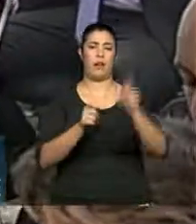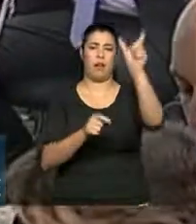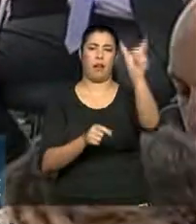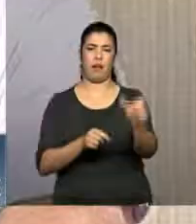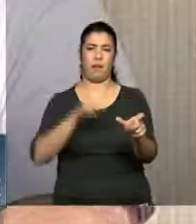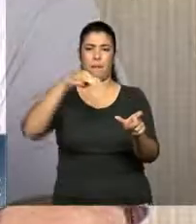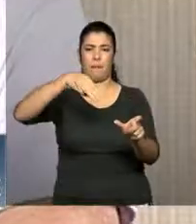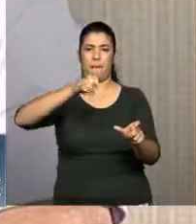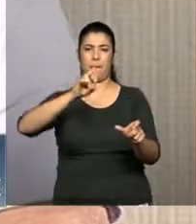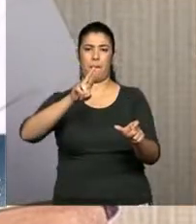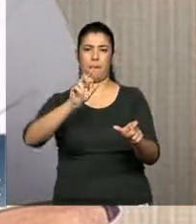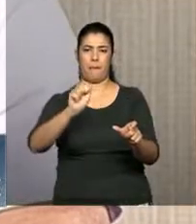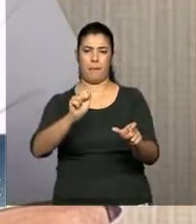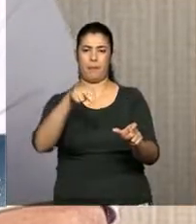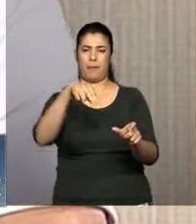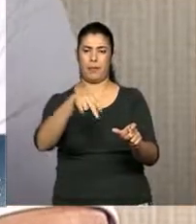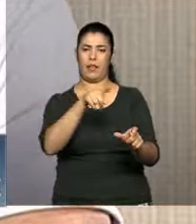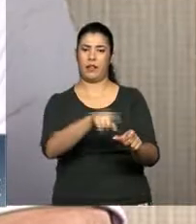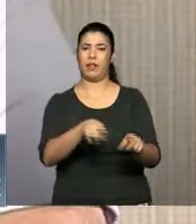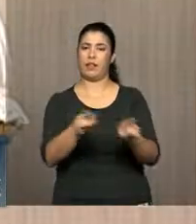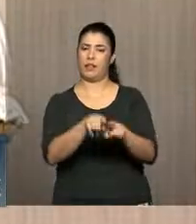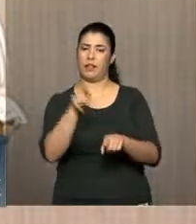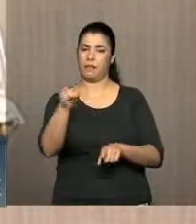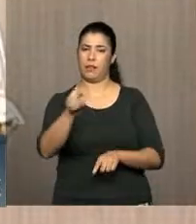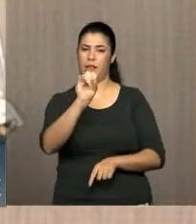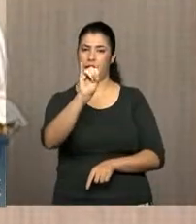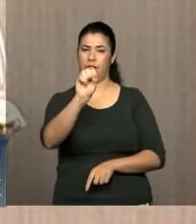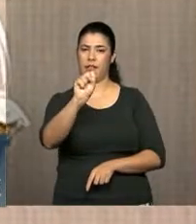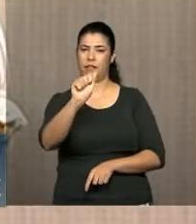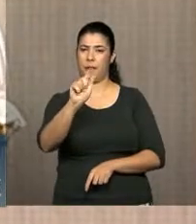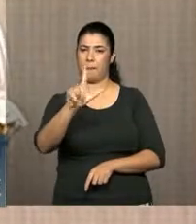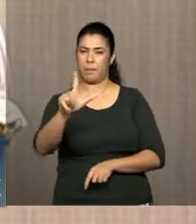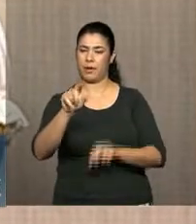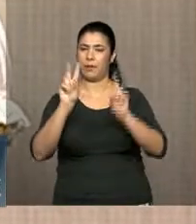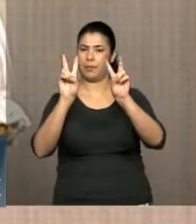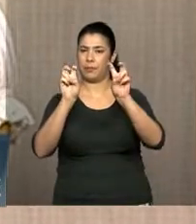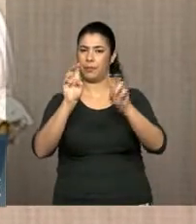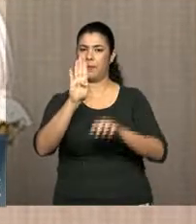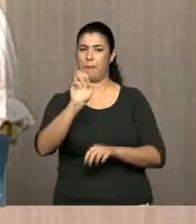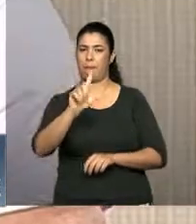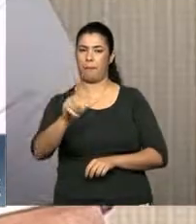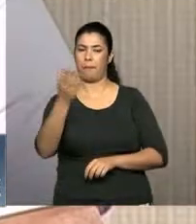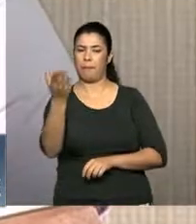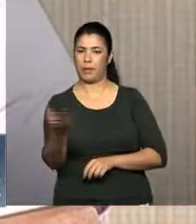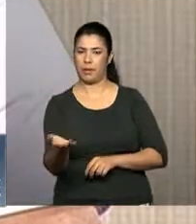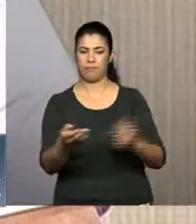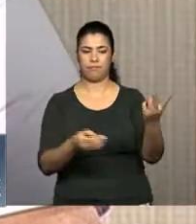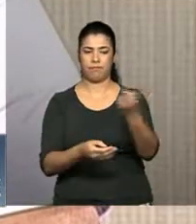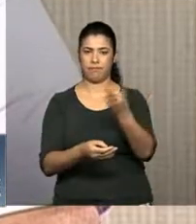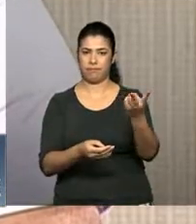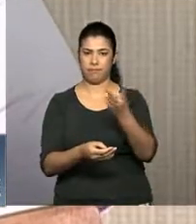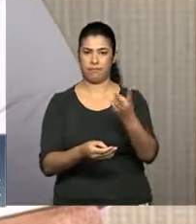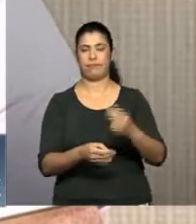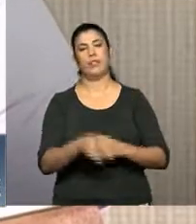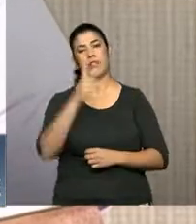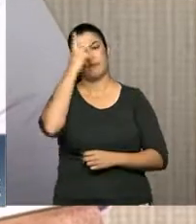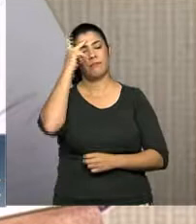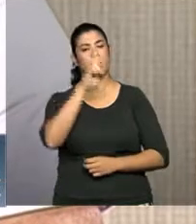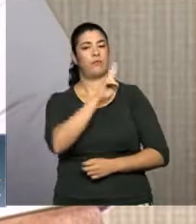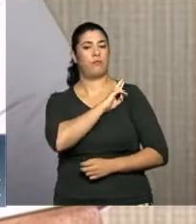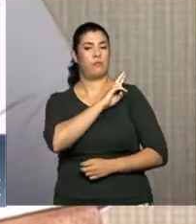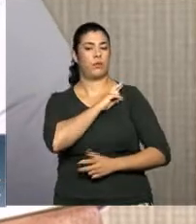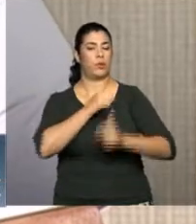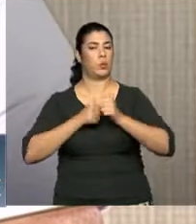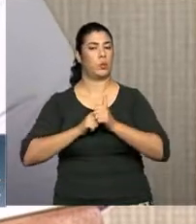gente chama de bell acho que todos se a gente falar isabel talvez a gente não identifique mas a nossa bell que conduziram no